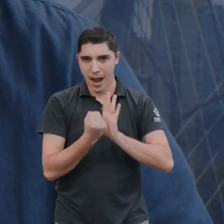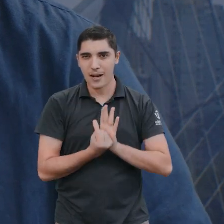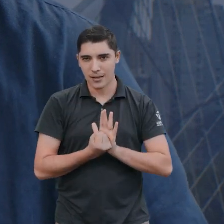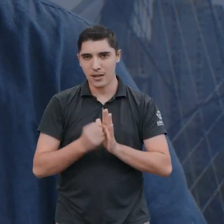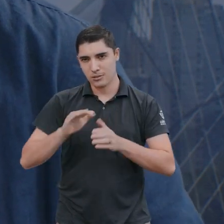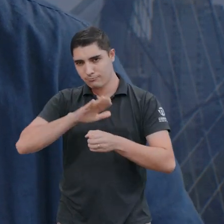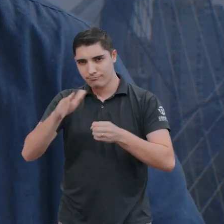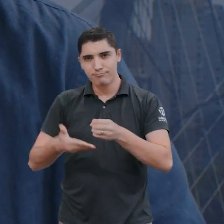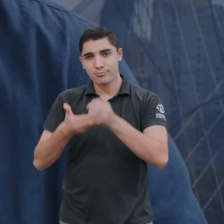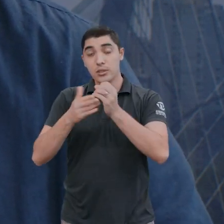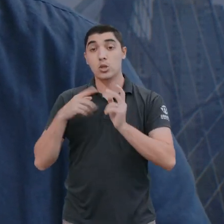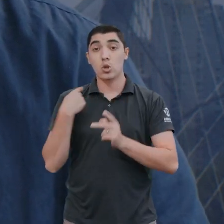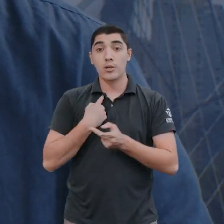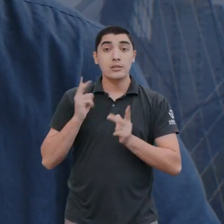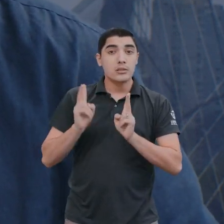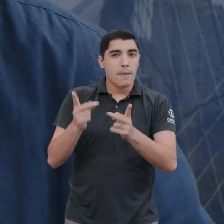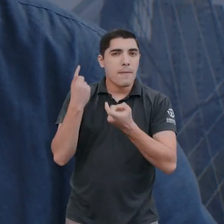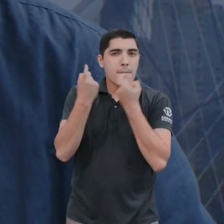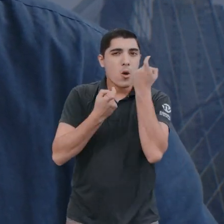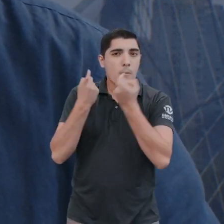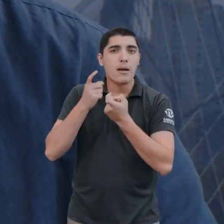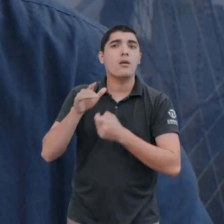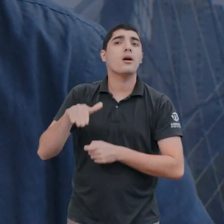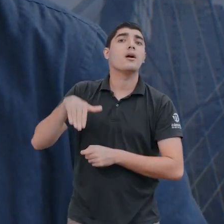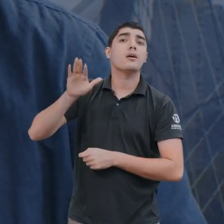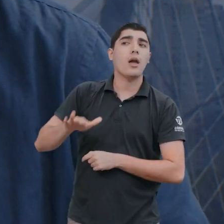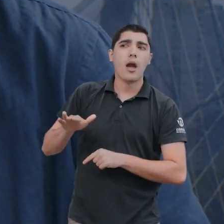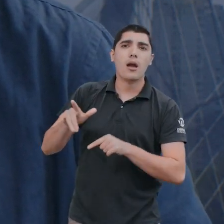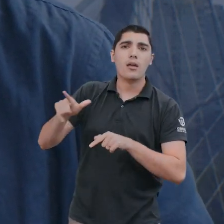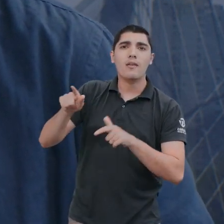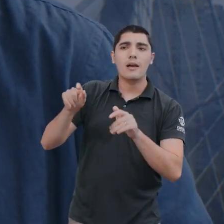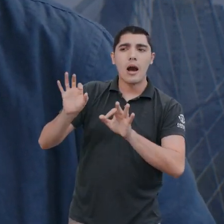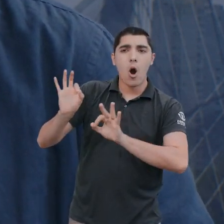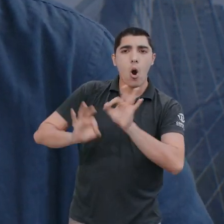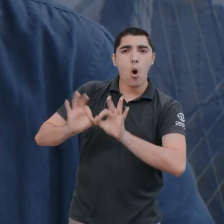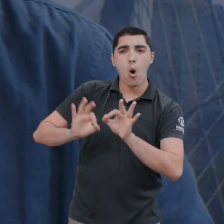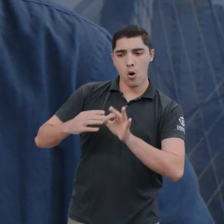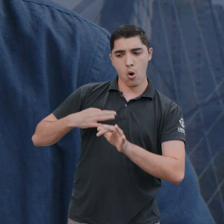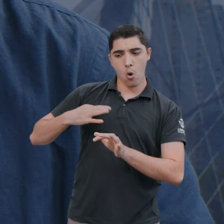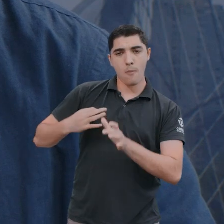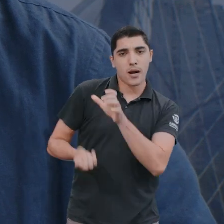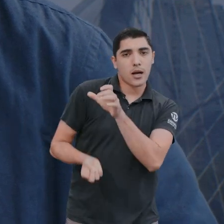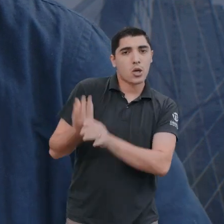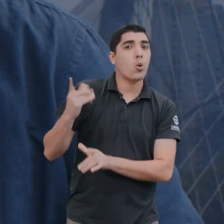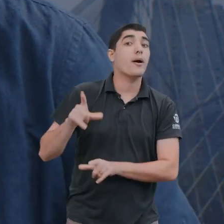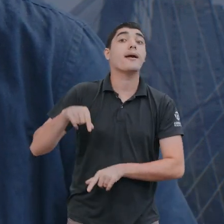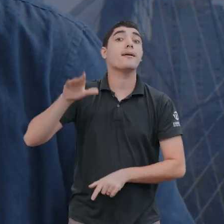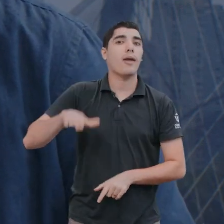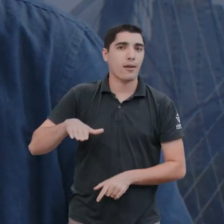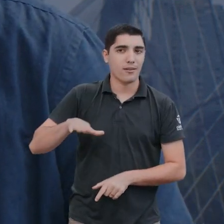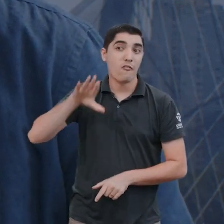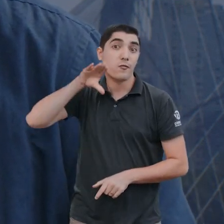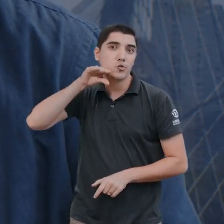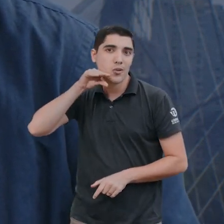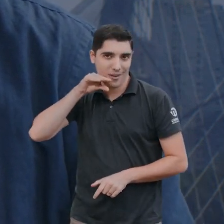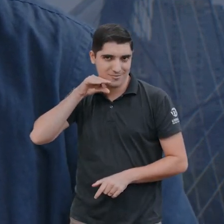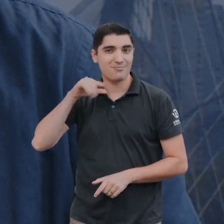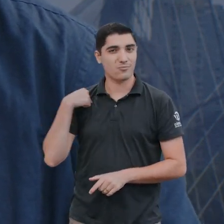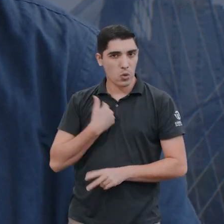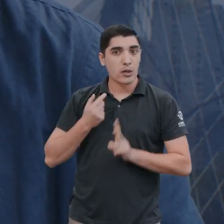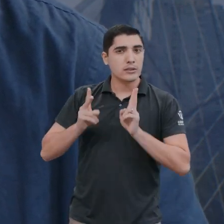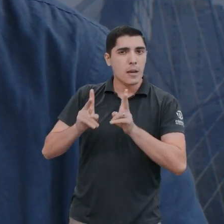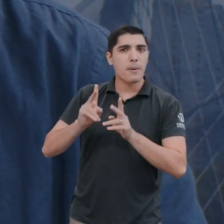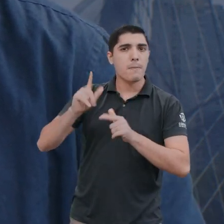se preocupam muito com quem faz as minhas roupas. Então, é esse movimento que aborda principalmente esse tema.